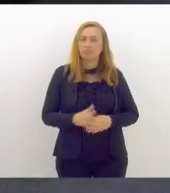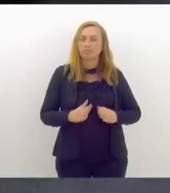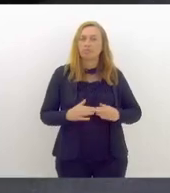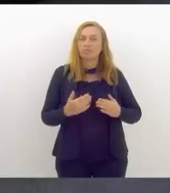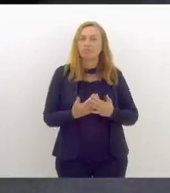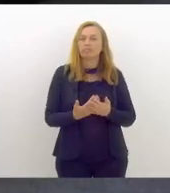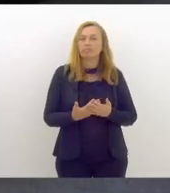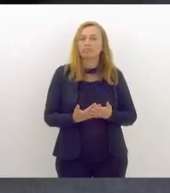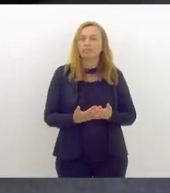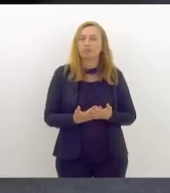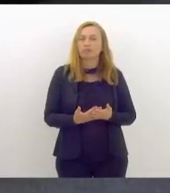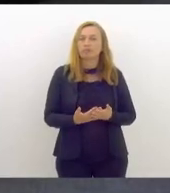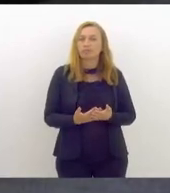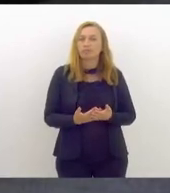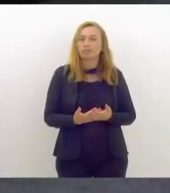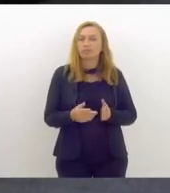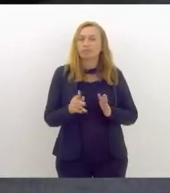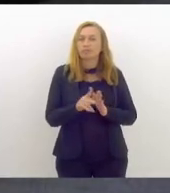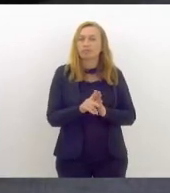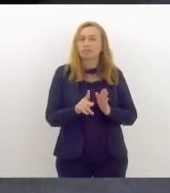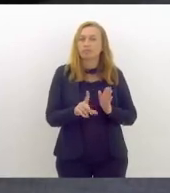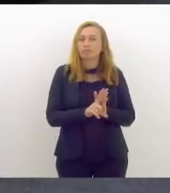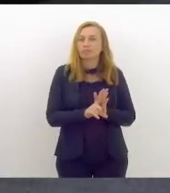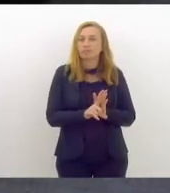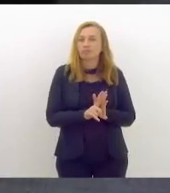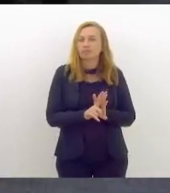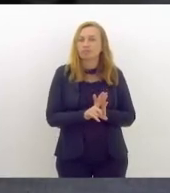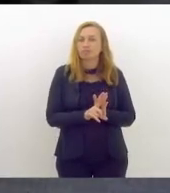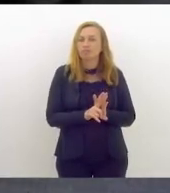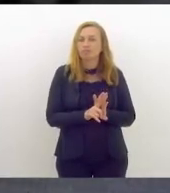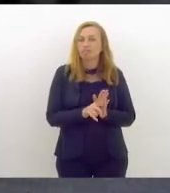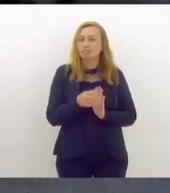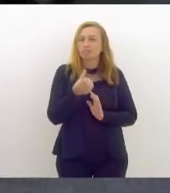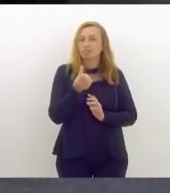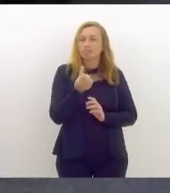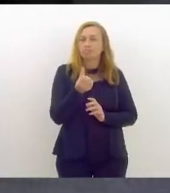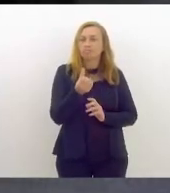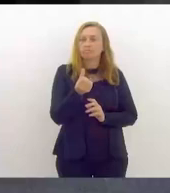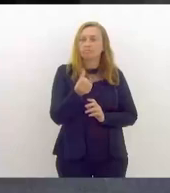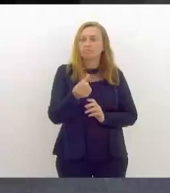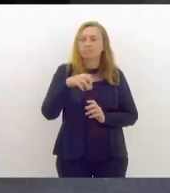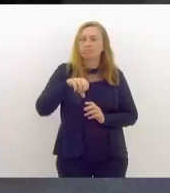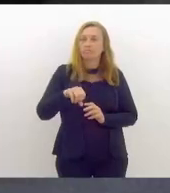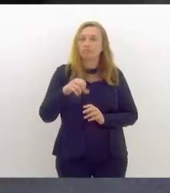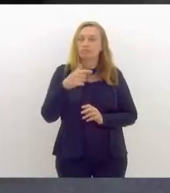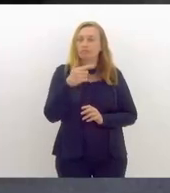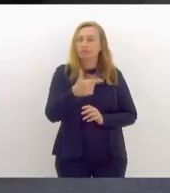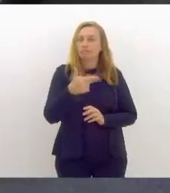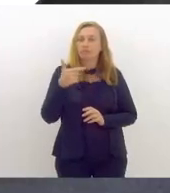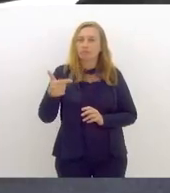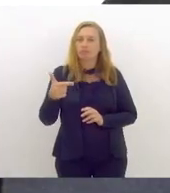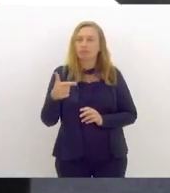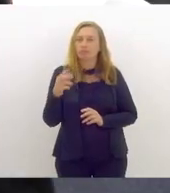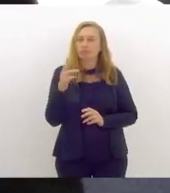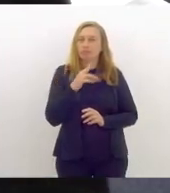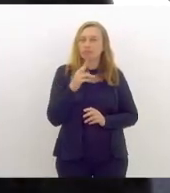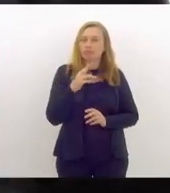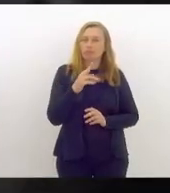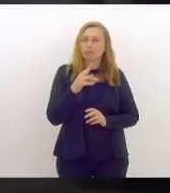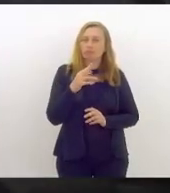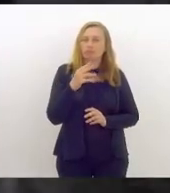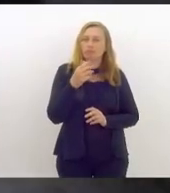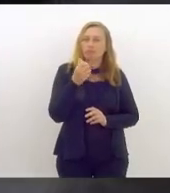urgência e tramitação do projeto de lei complementar 69 de 2002 e urgência e tramitação do